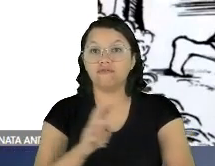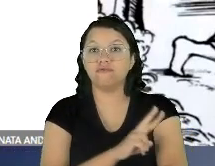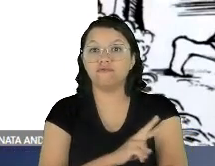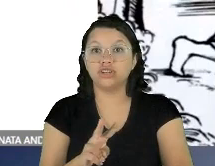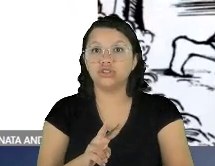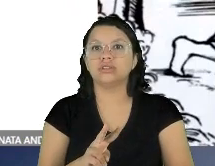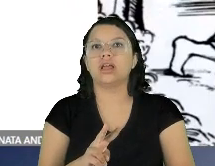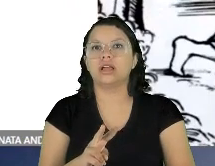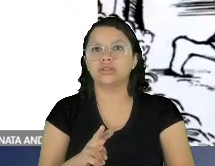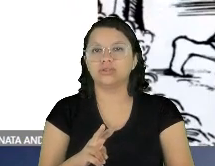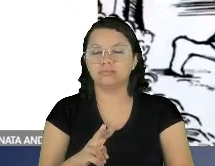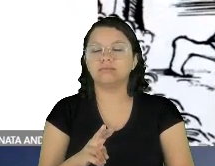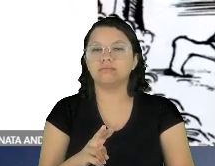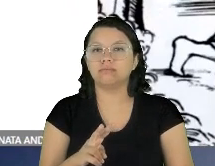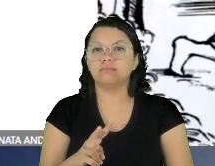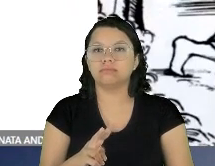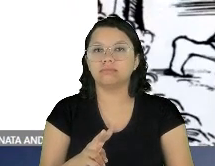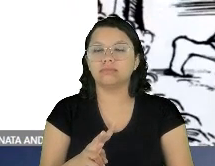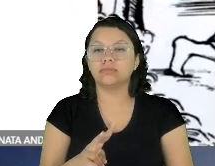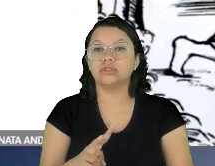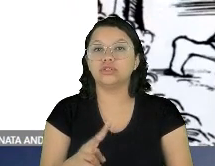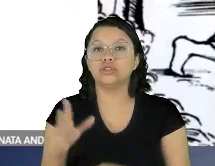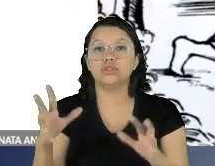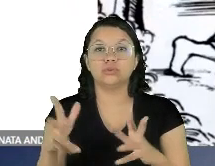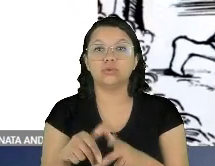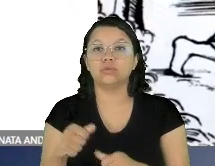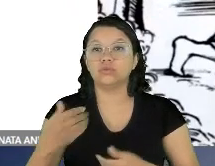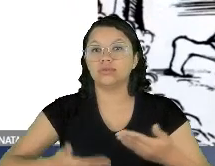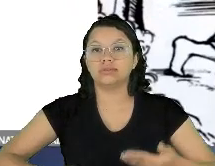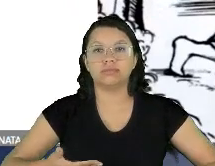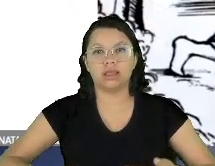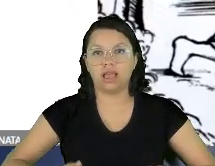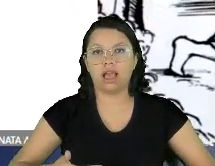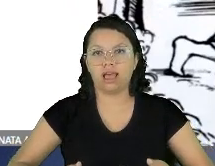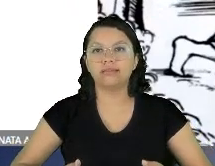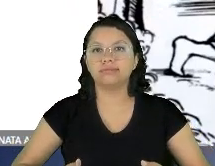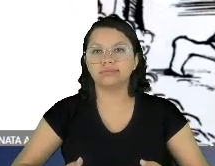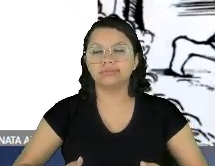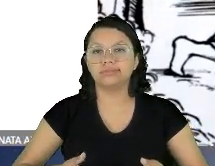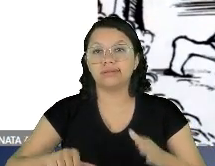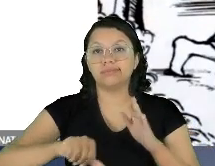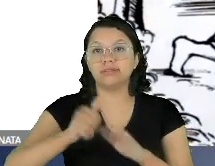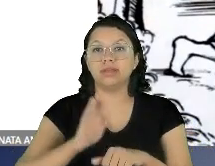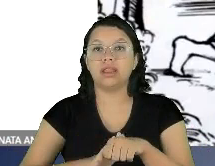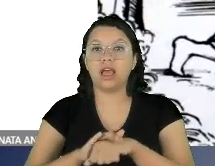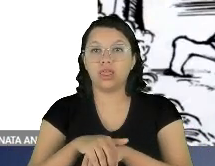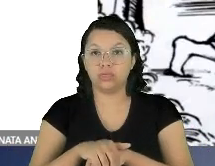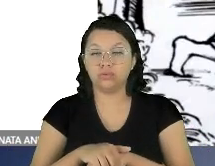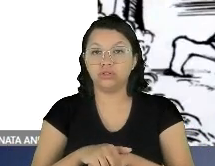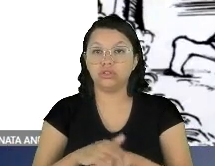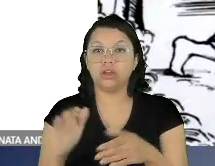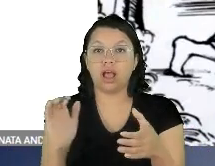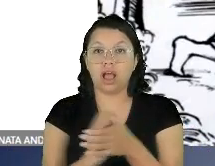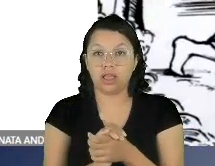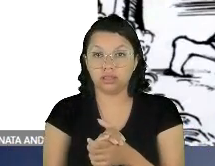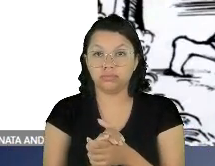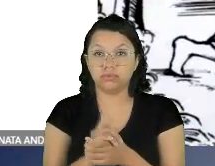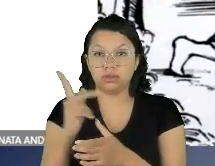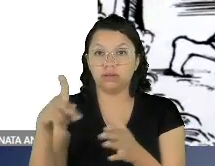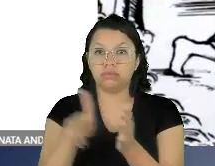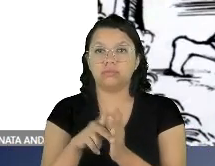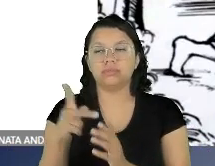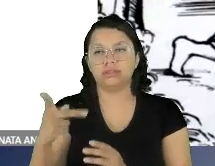recém-casada. Durante séculos, as conquistas de território aconteceram e ainda ocorrem no mundo através de inúmeras